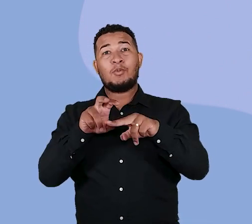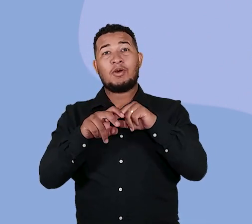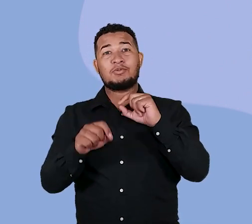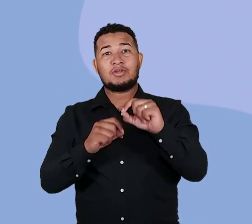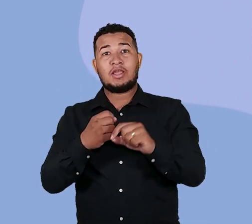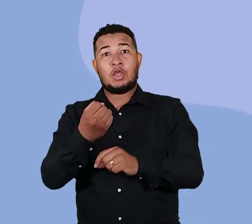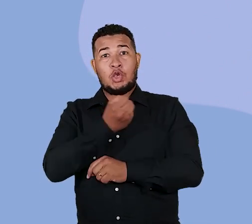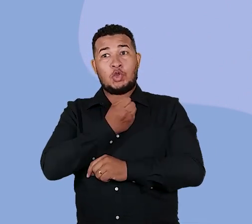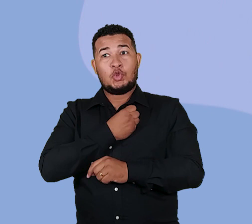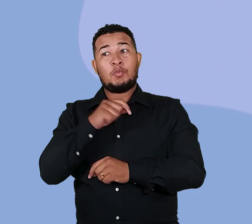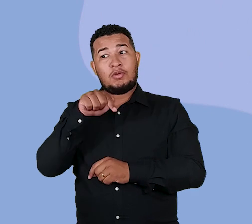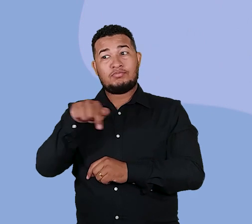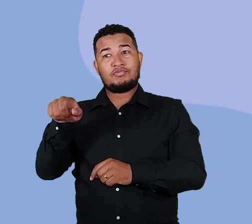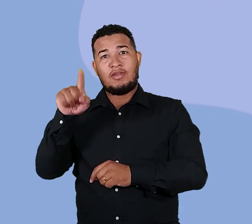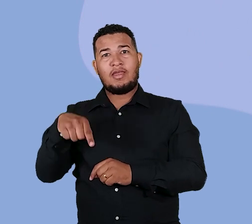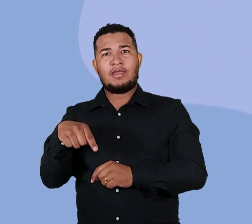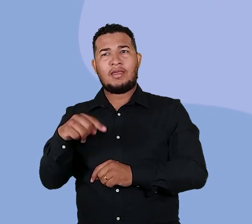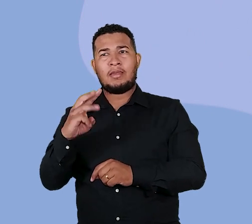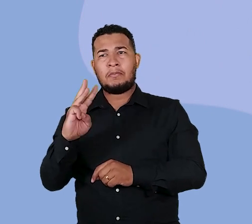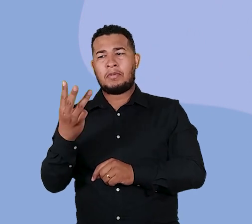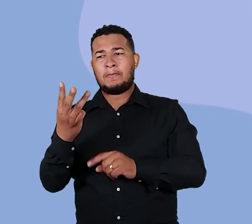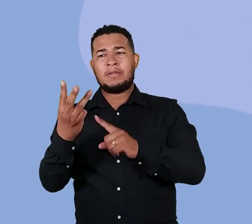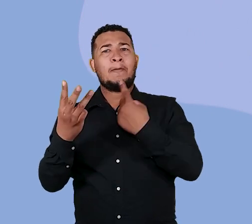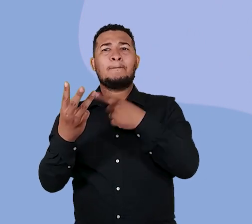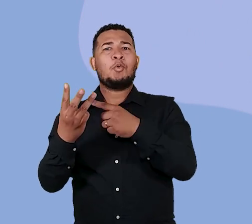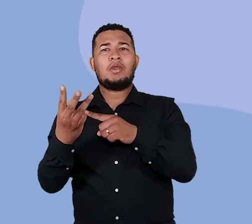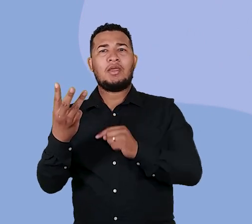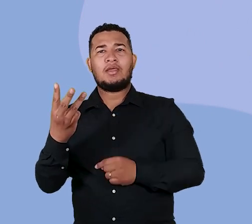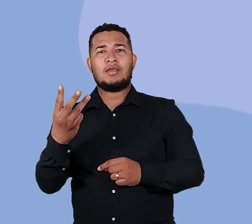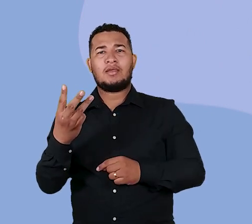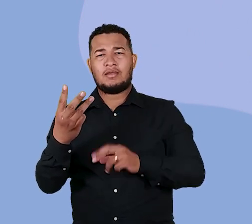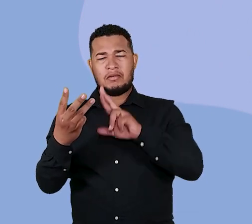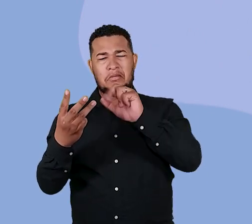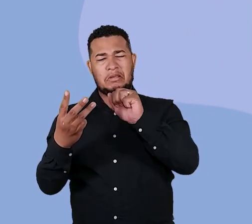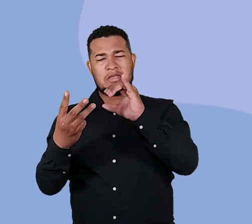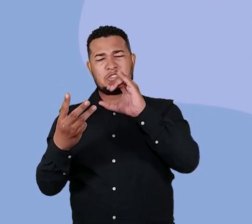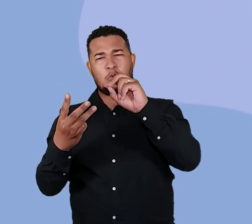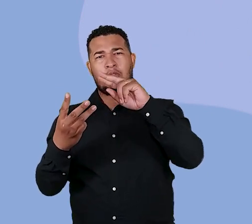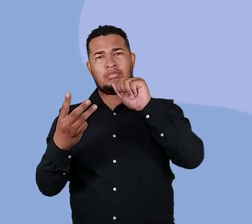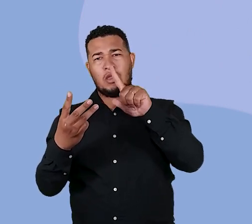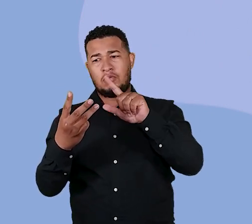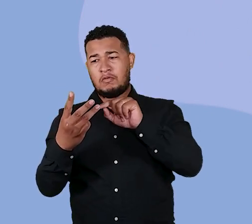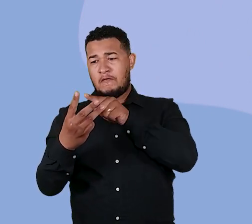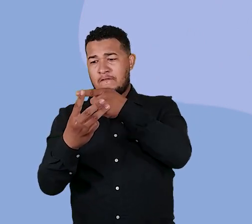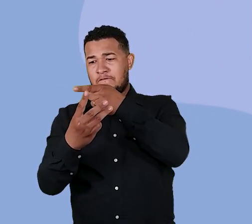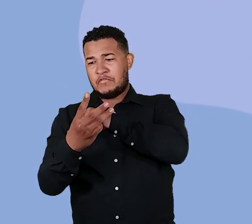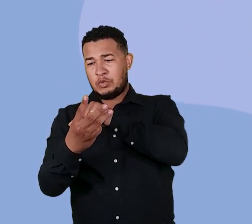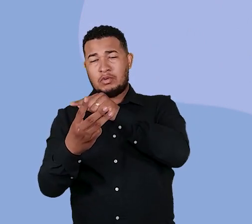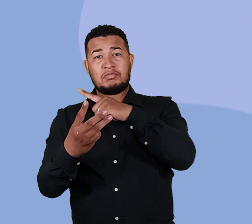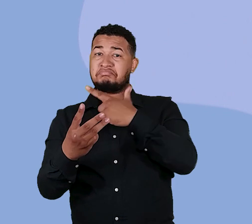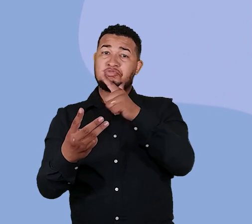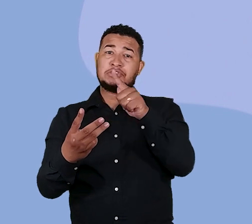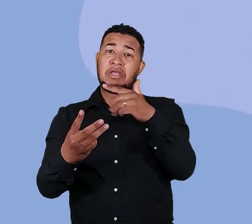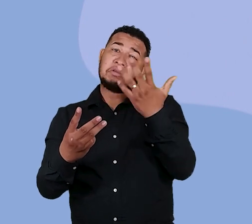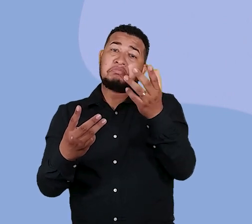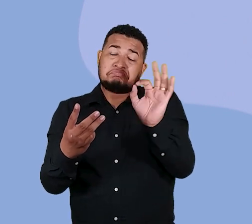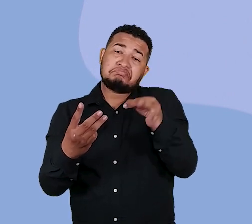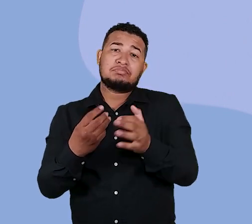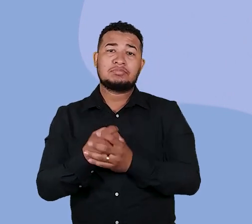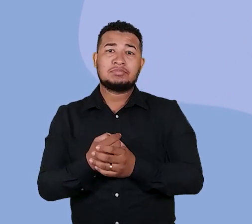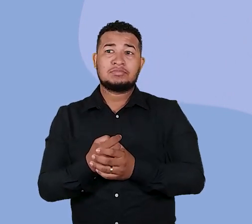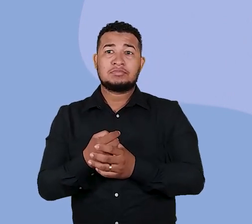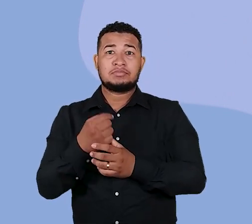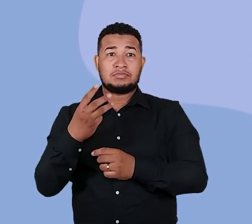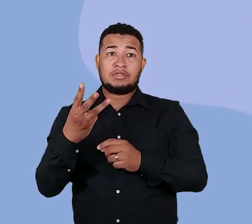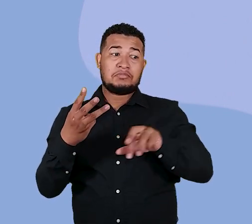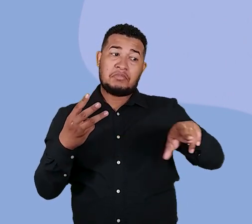todo número natural inteiro é racional, né? Mas por que ele é racional, hein? Porque ele não é irracional. Ele tem vírgula? Não, então não é irracional. Ele